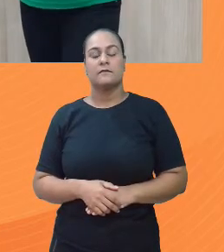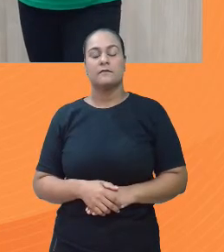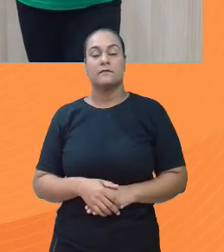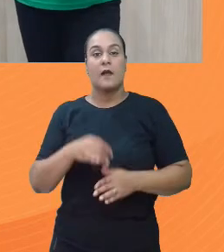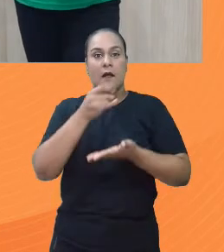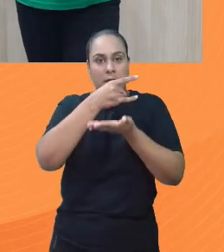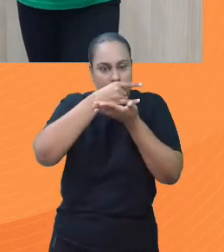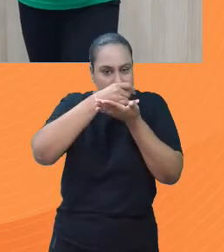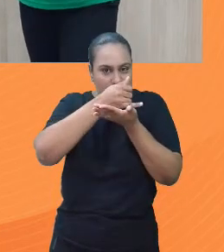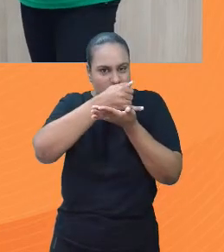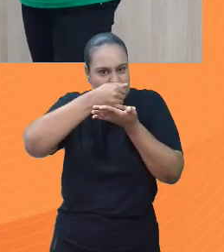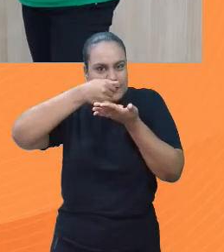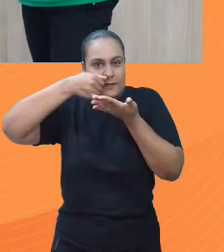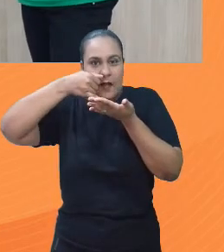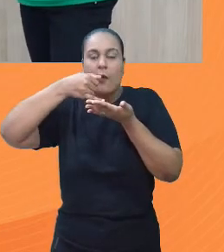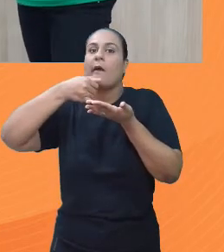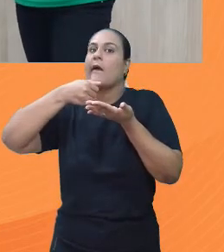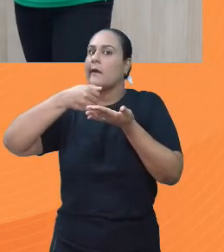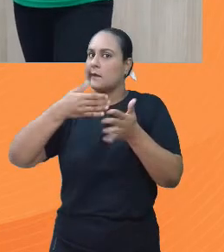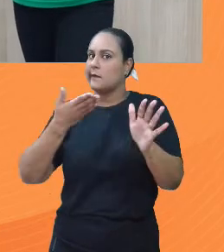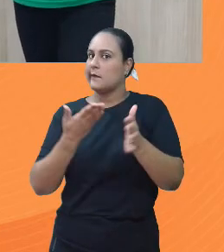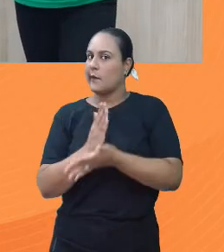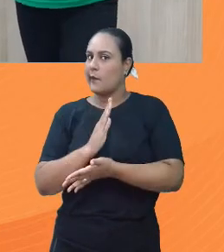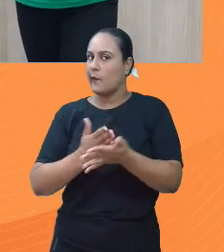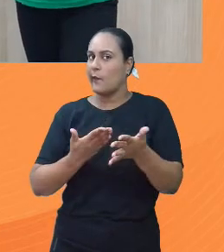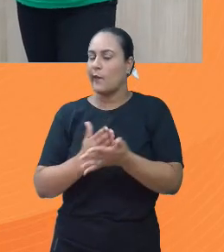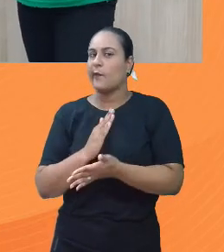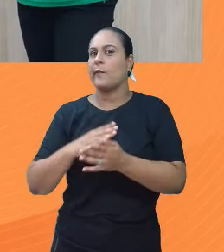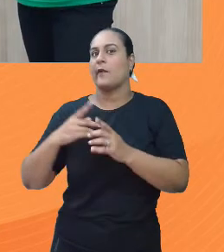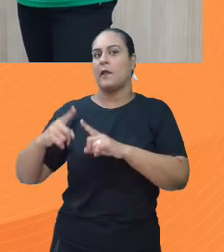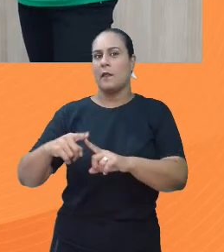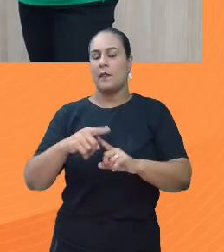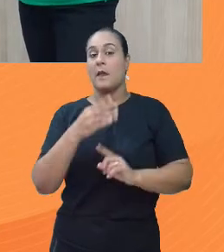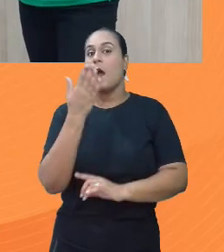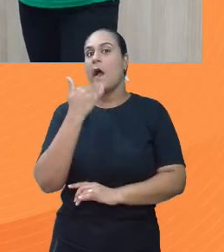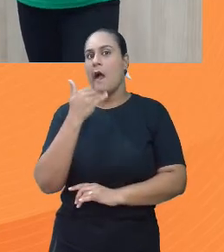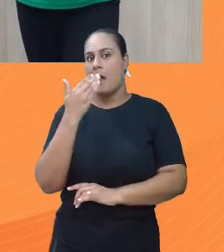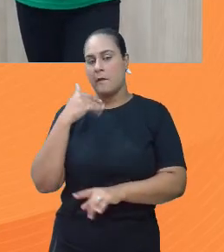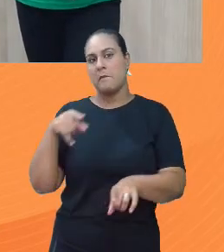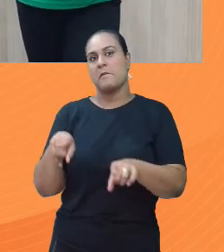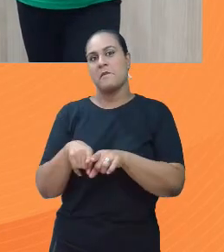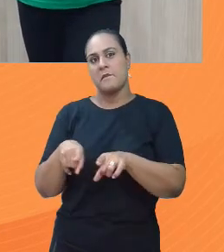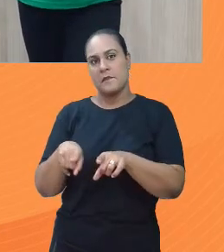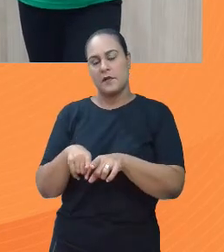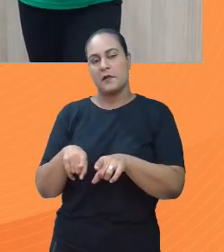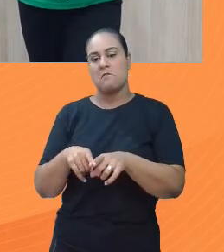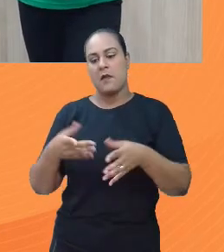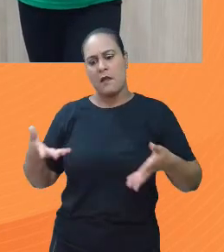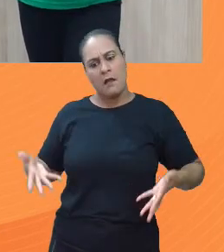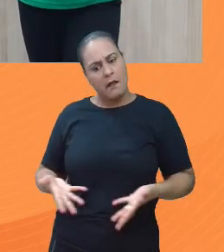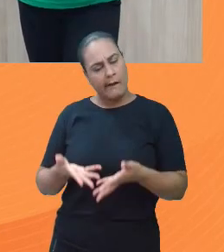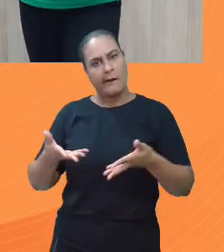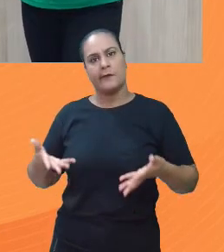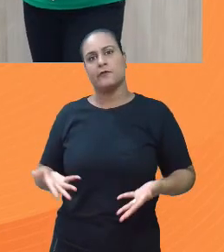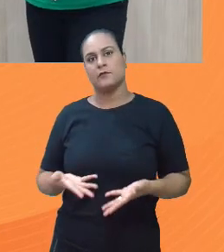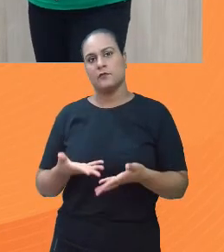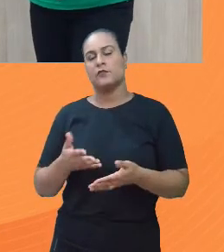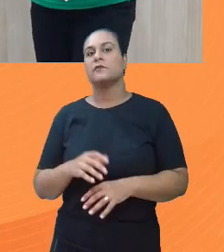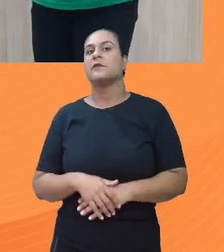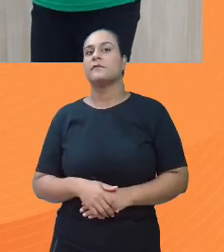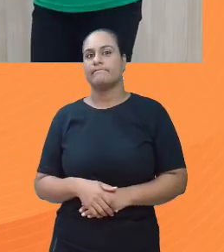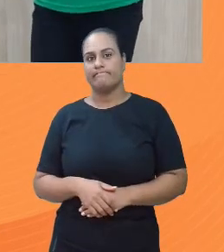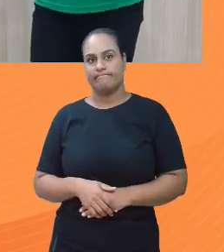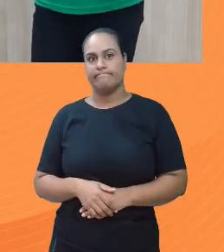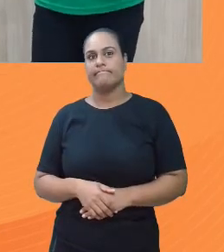a questão aí também de alguns tipos de alimentos que também podem estimular, né? O caso da